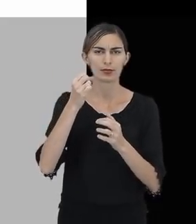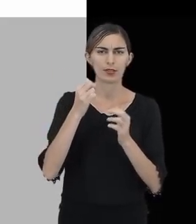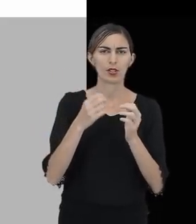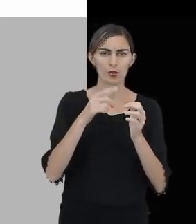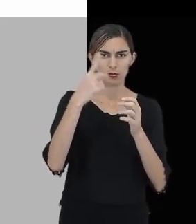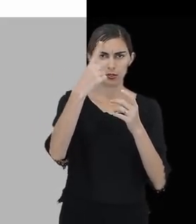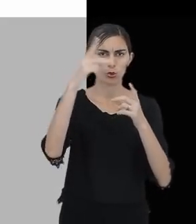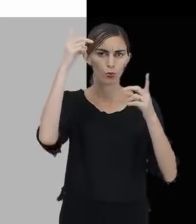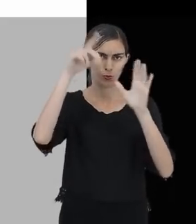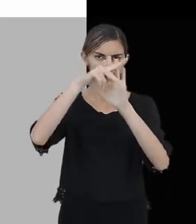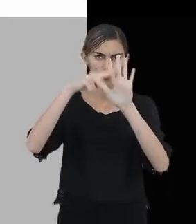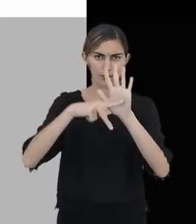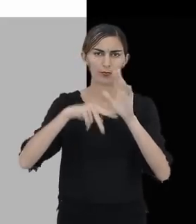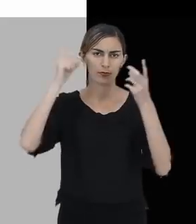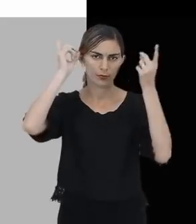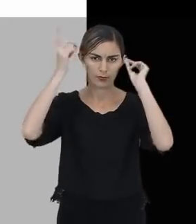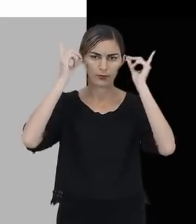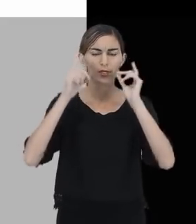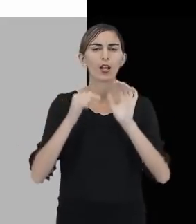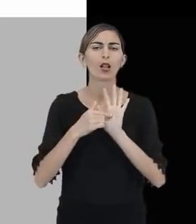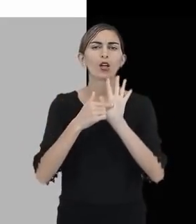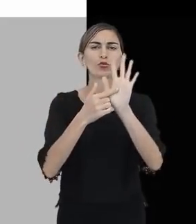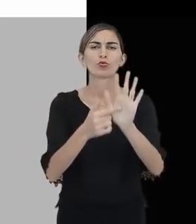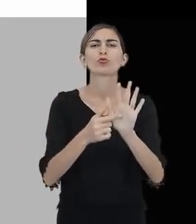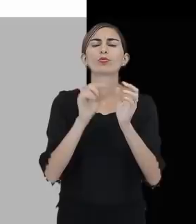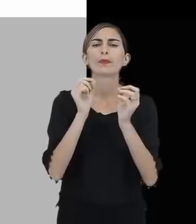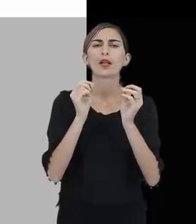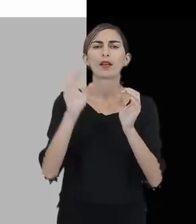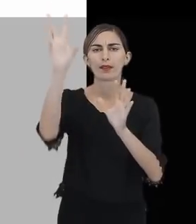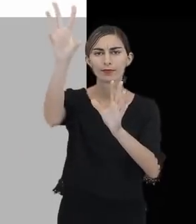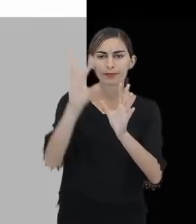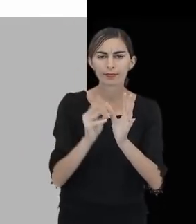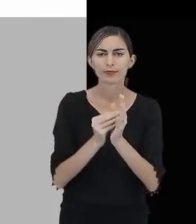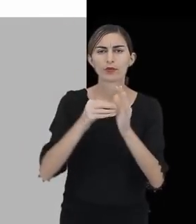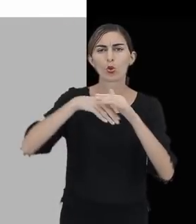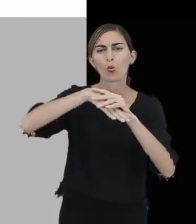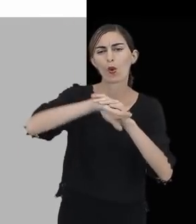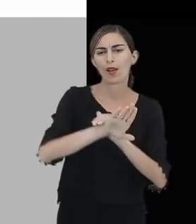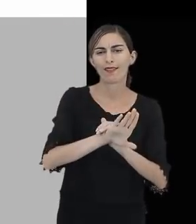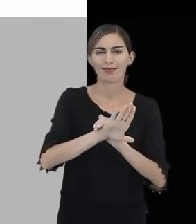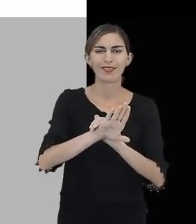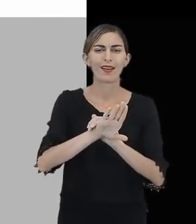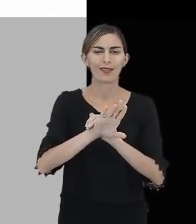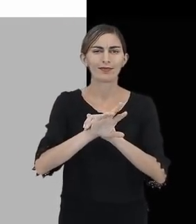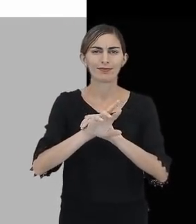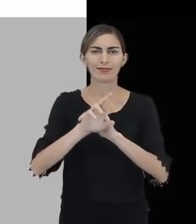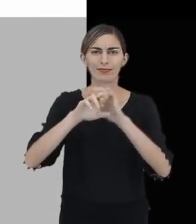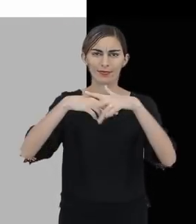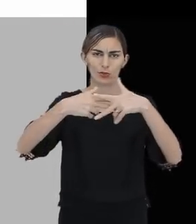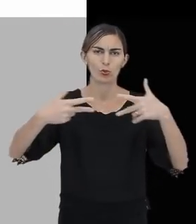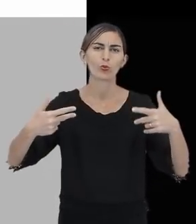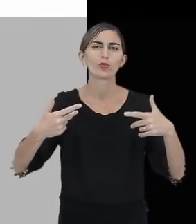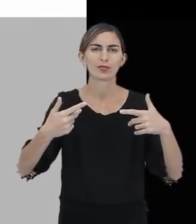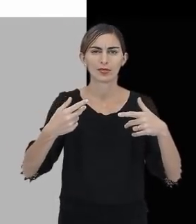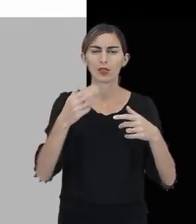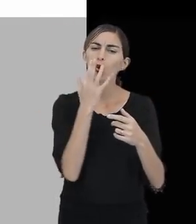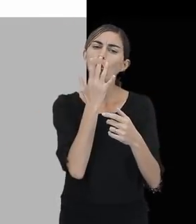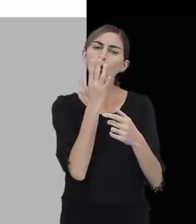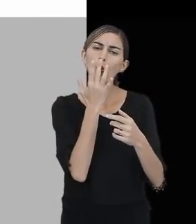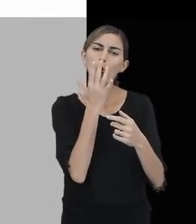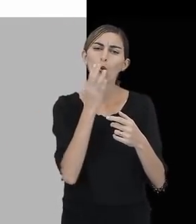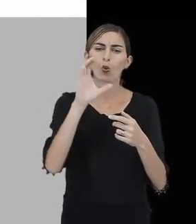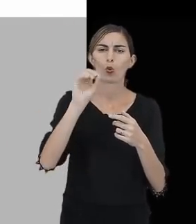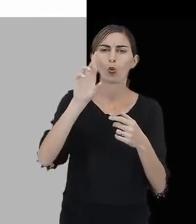seu projeto Android, certo? E ela serve para armazenar os recursos da sua aplicação. Esses recursos podem ser